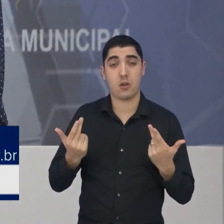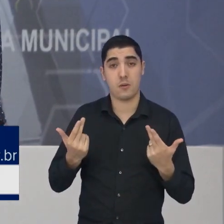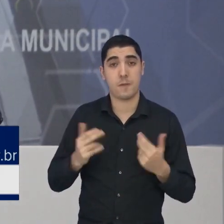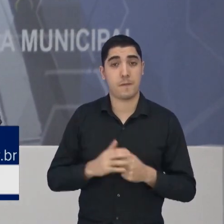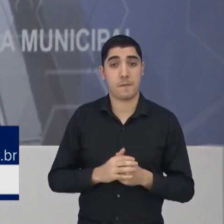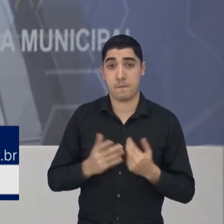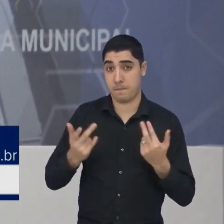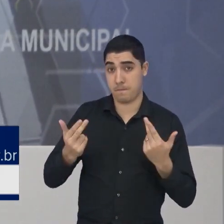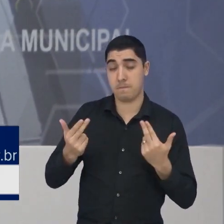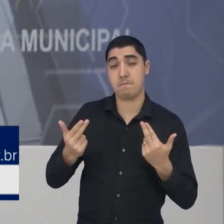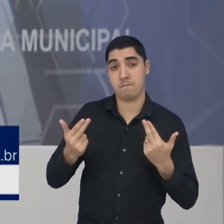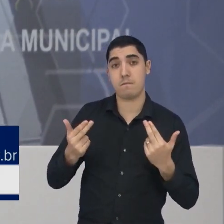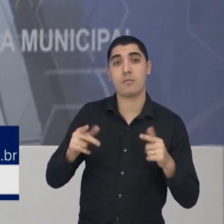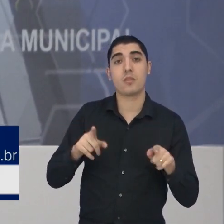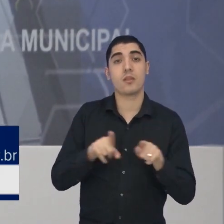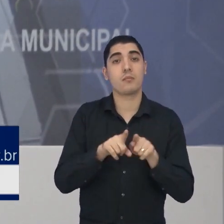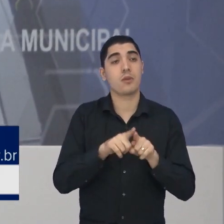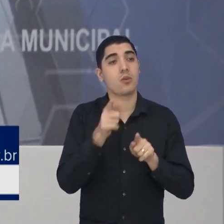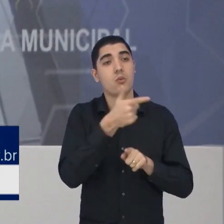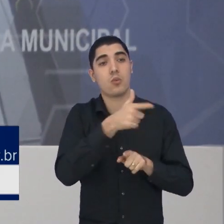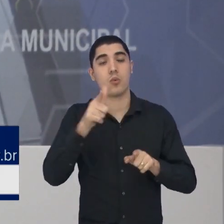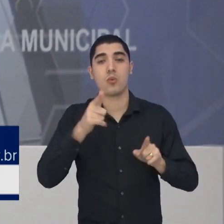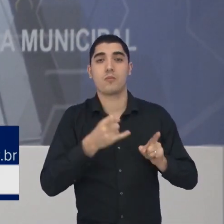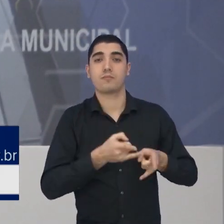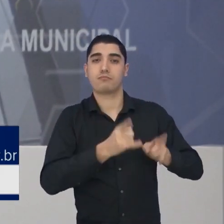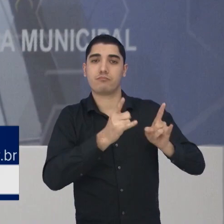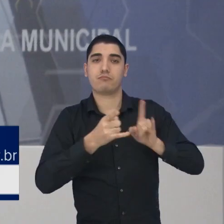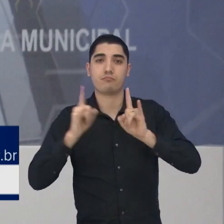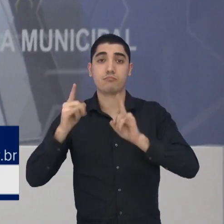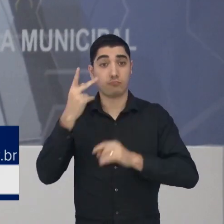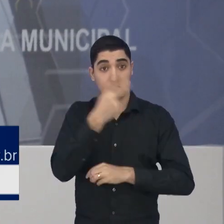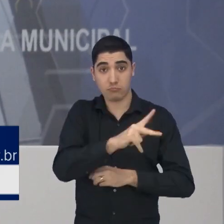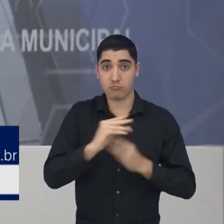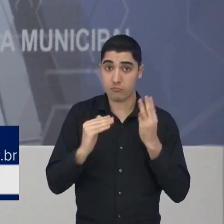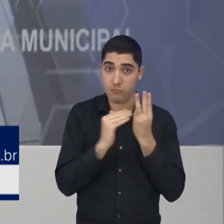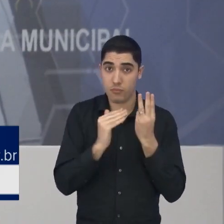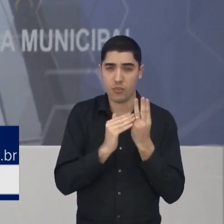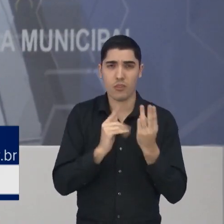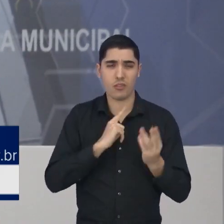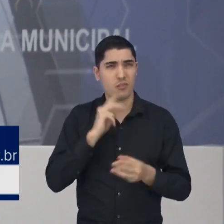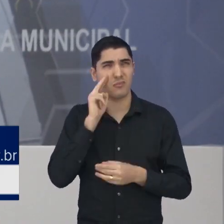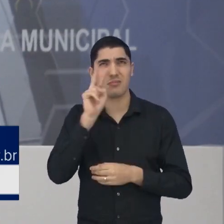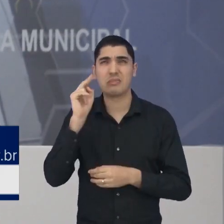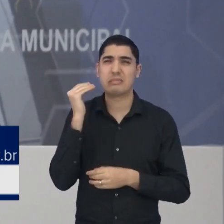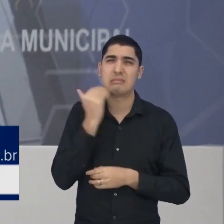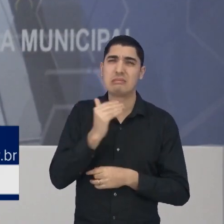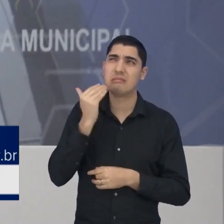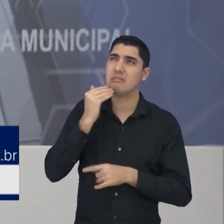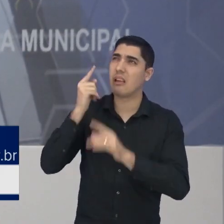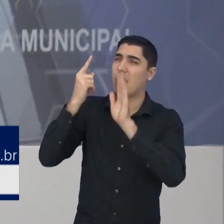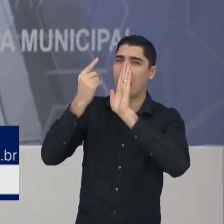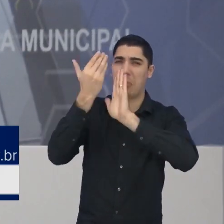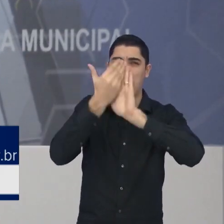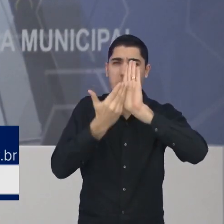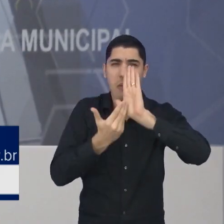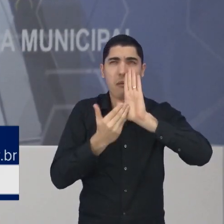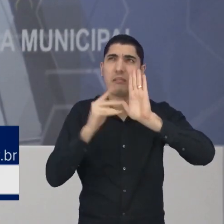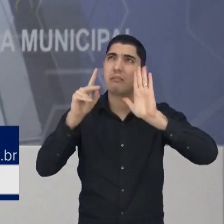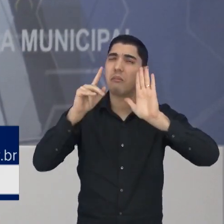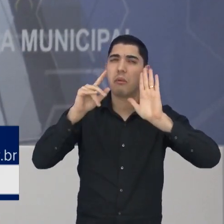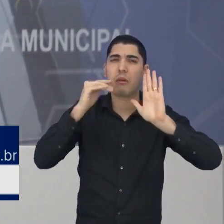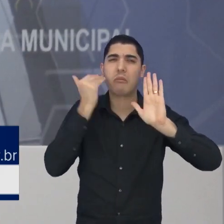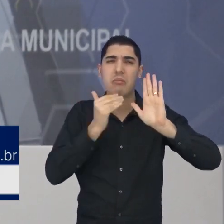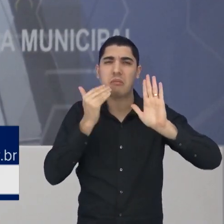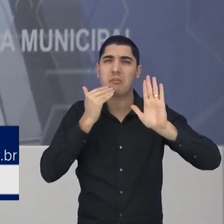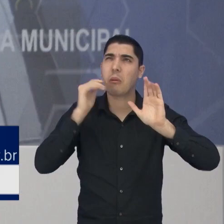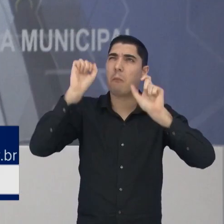continuando com os prédios da própria Fundação, desabando, caindo, e nada que a Fundação Cultural